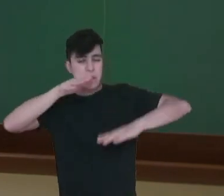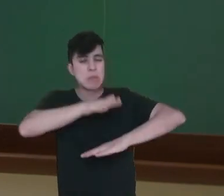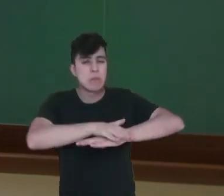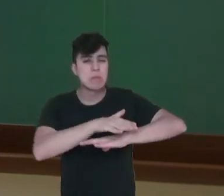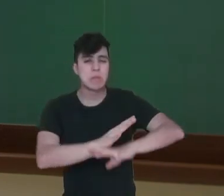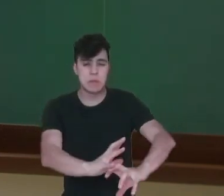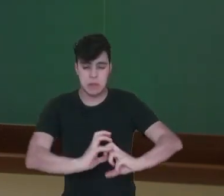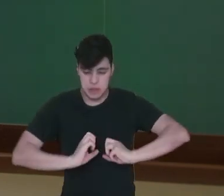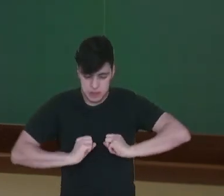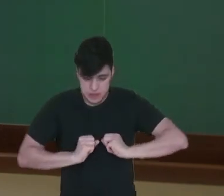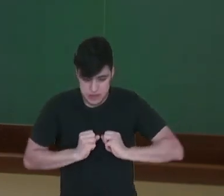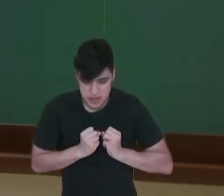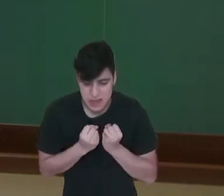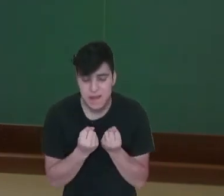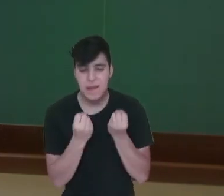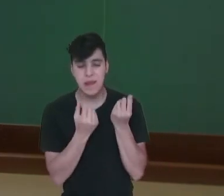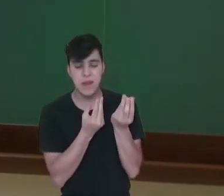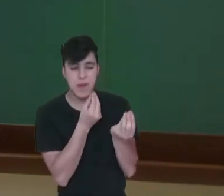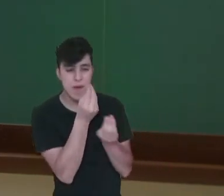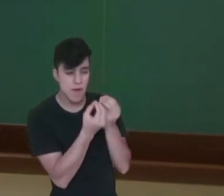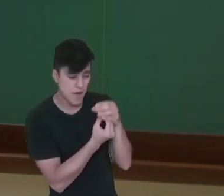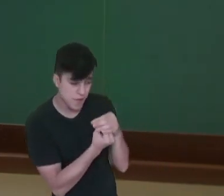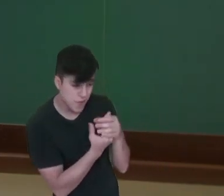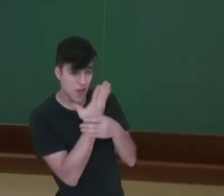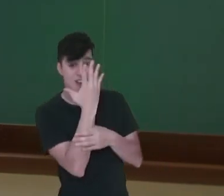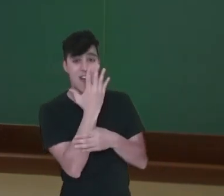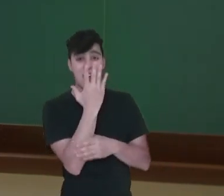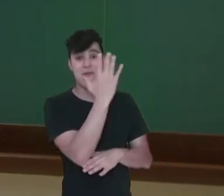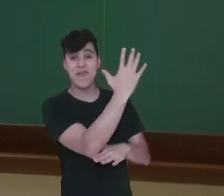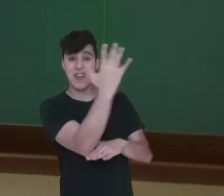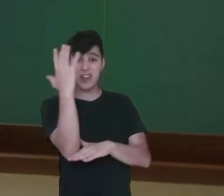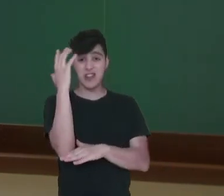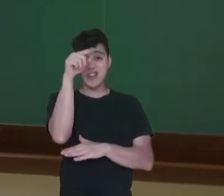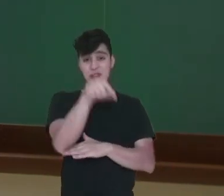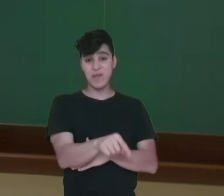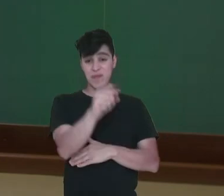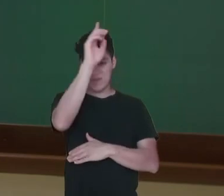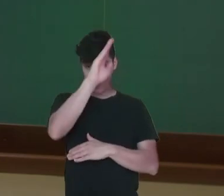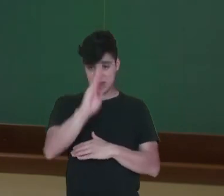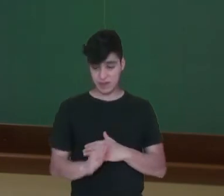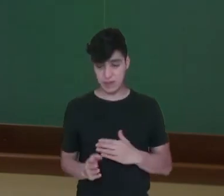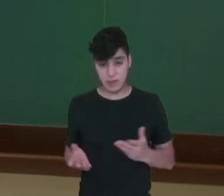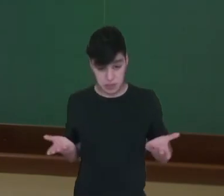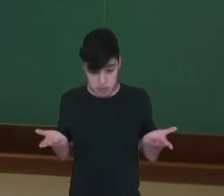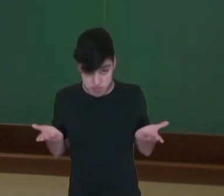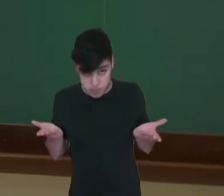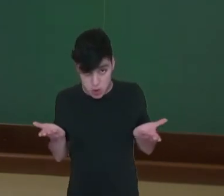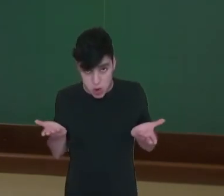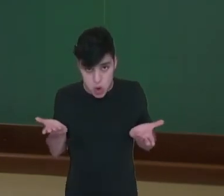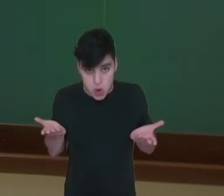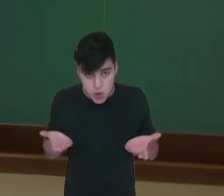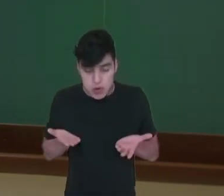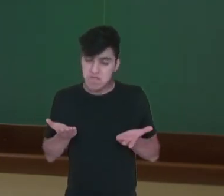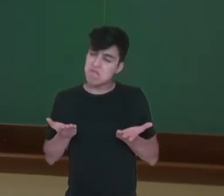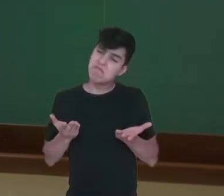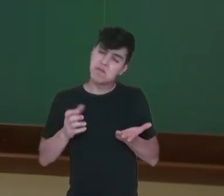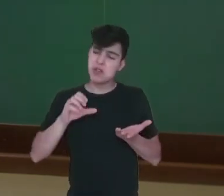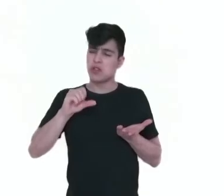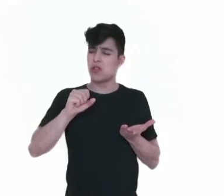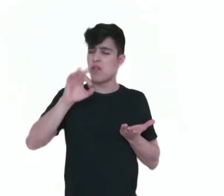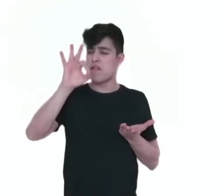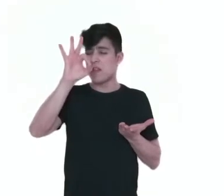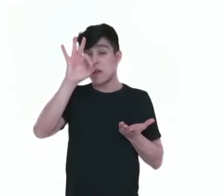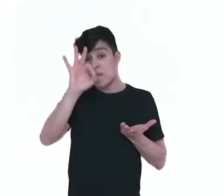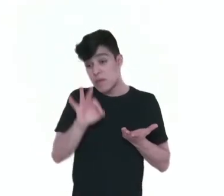um pouquinho a respeito dessas formações vegetais do Brasil, né? Hoje, praticamente 90% da Mata